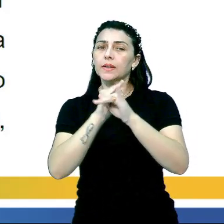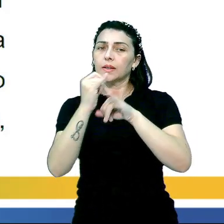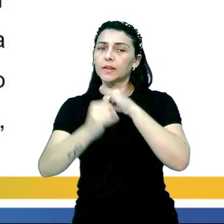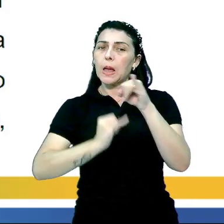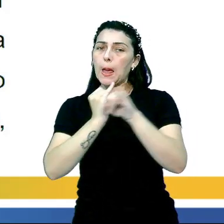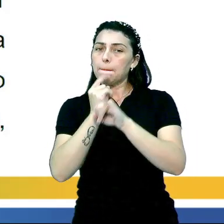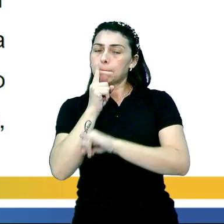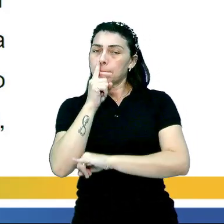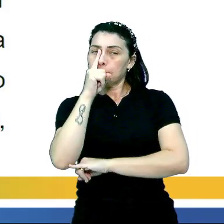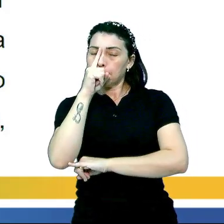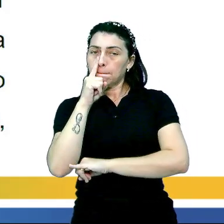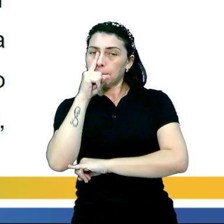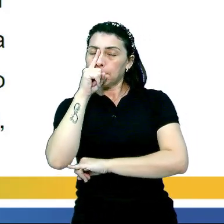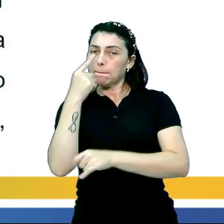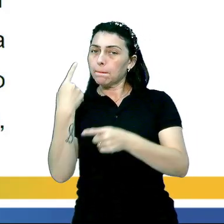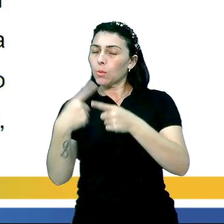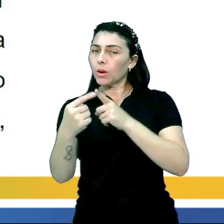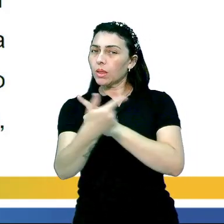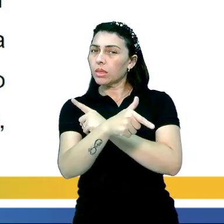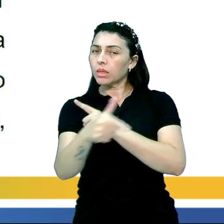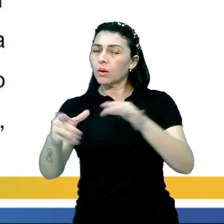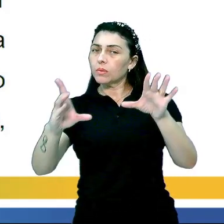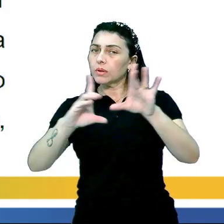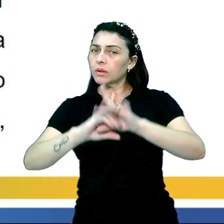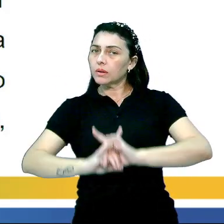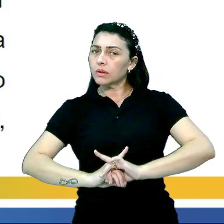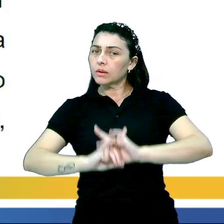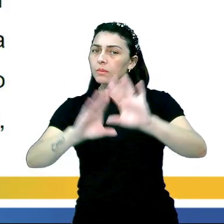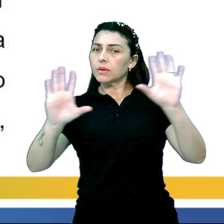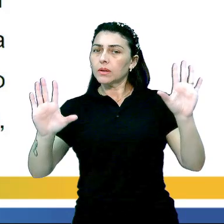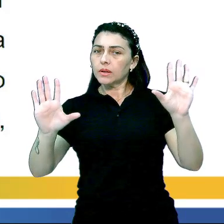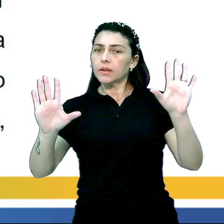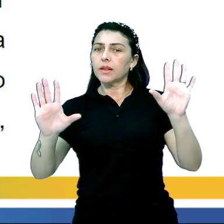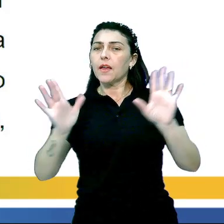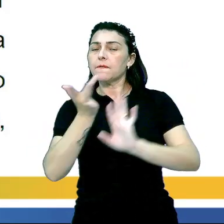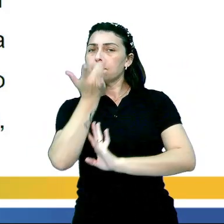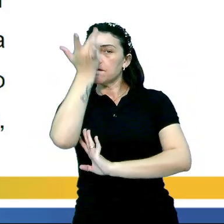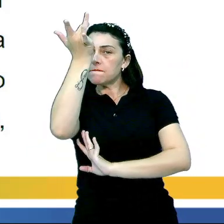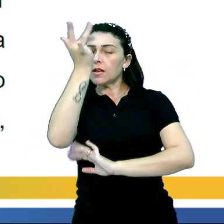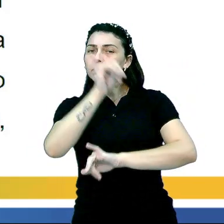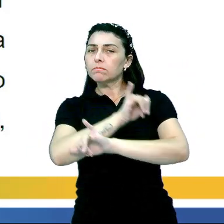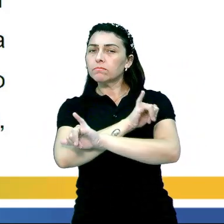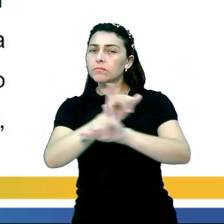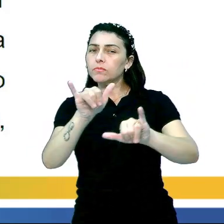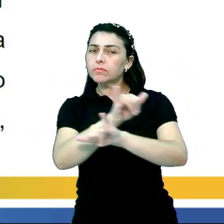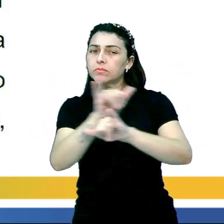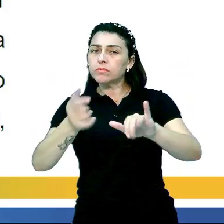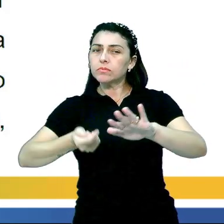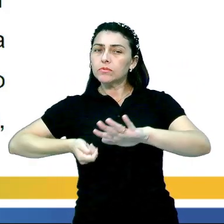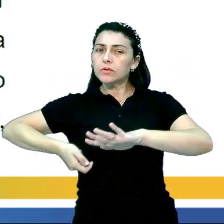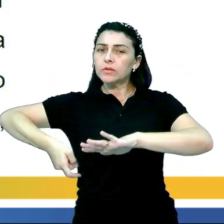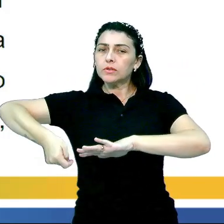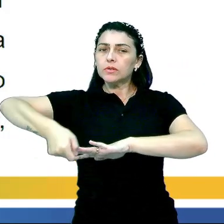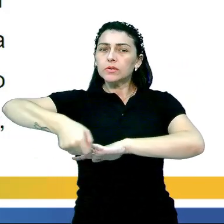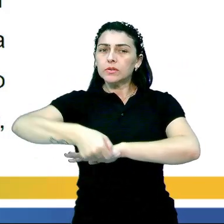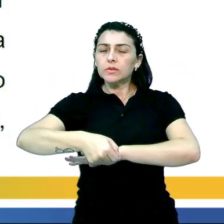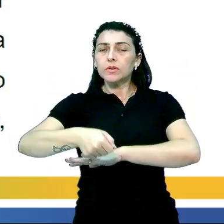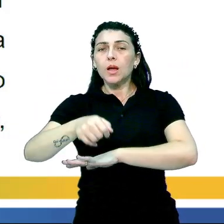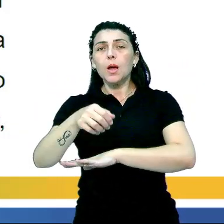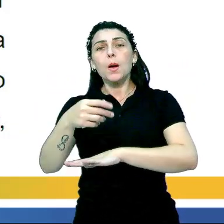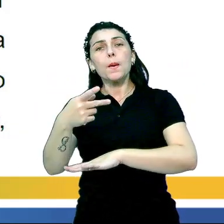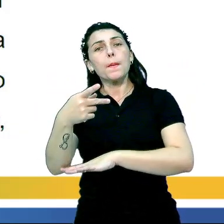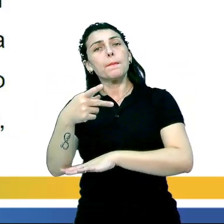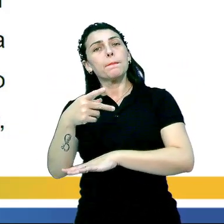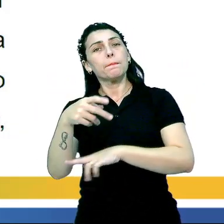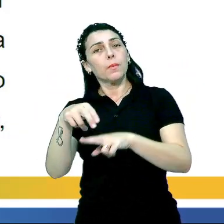na internet é perigosa porque é antidemocrática e facilita a propagação de fake